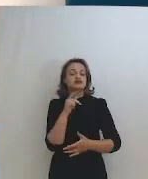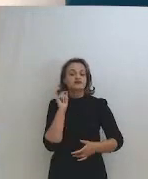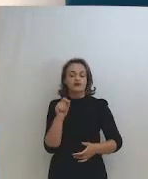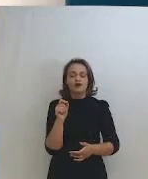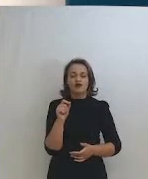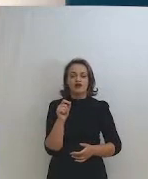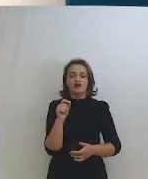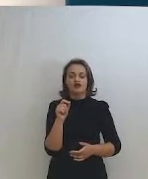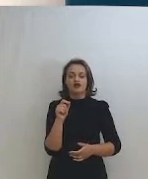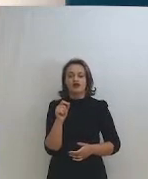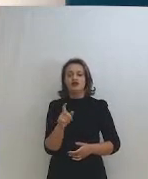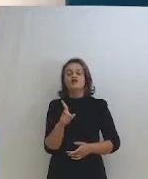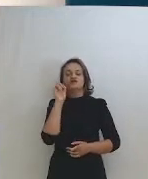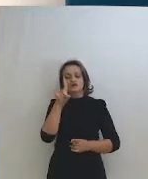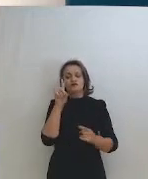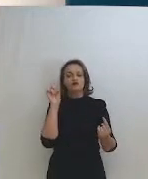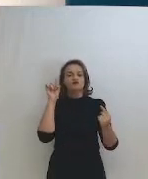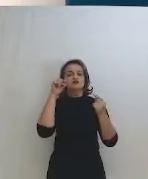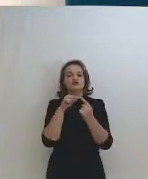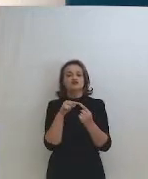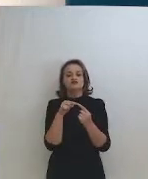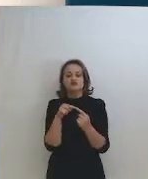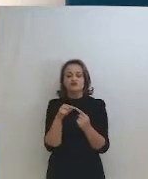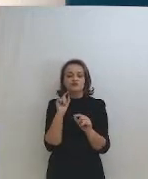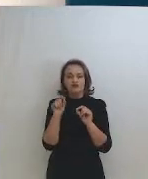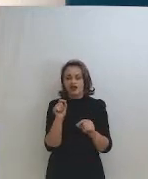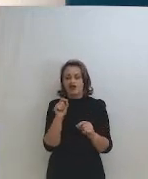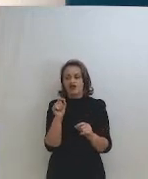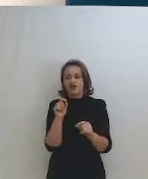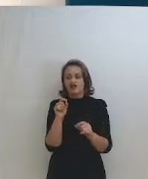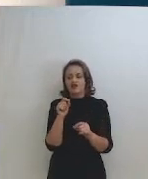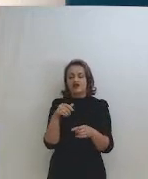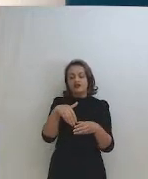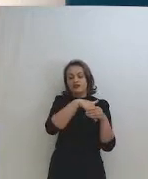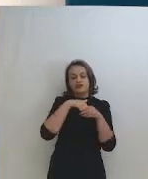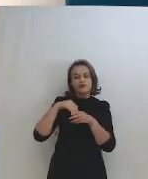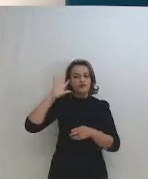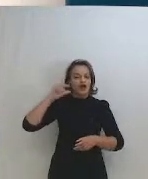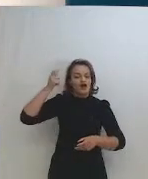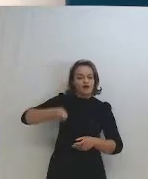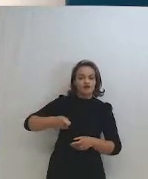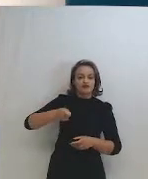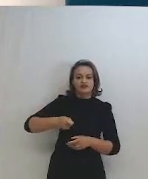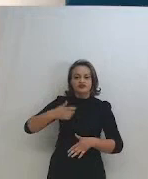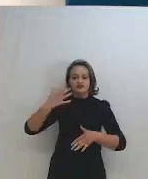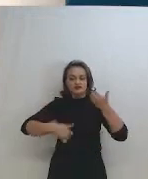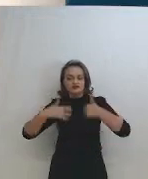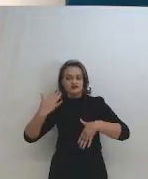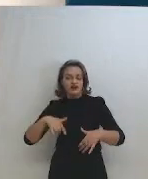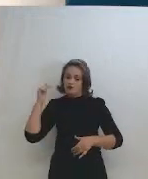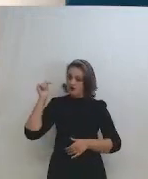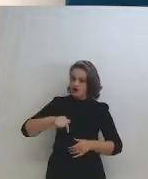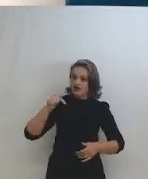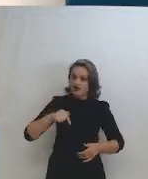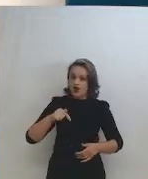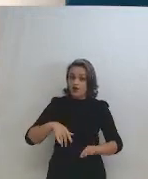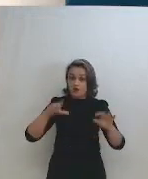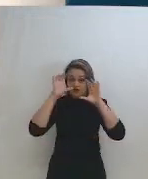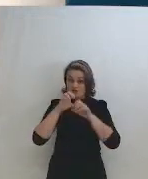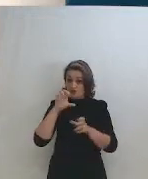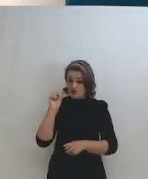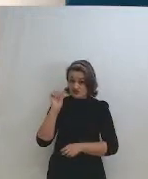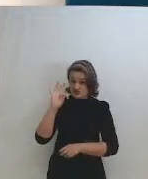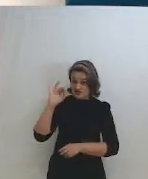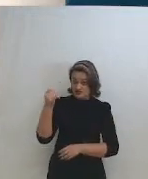objeto, inclusive, do acórdão que está sendo aqui combatido, quando o Tribunal de Justiça do Estado do Pará,